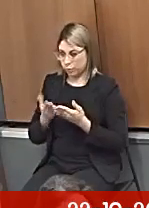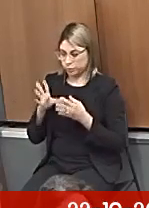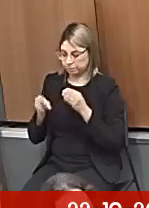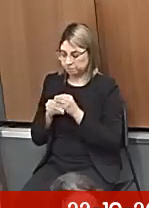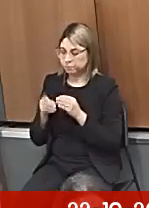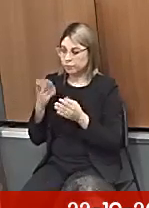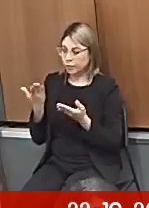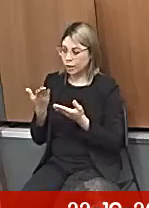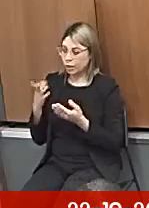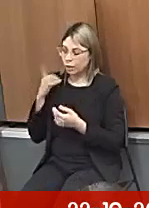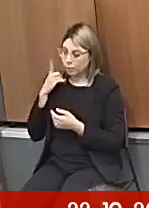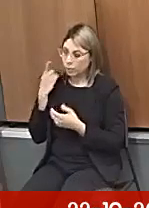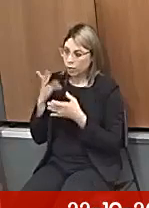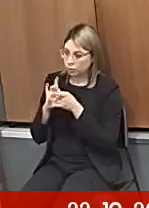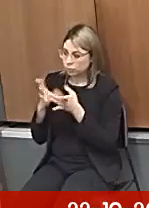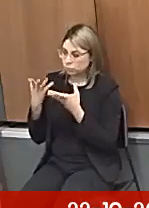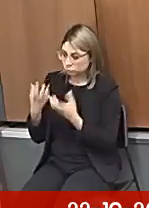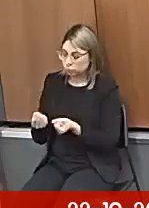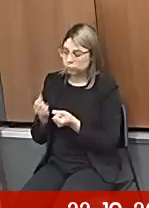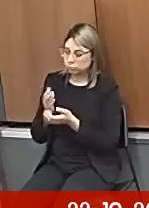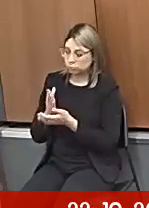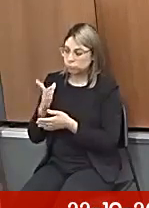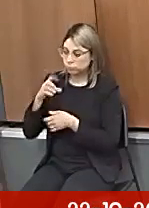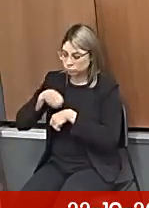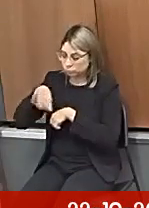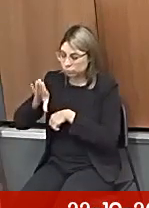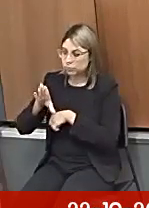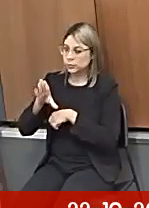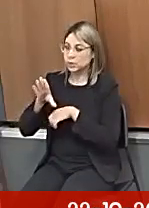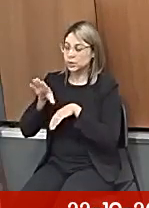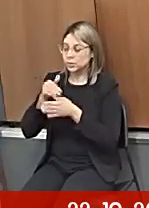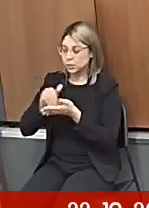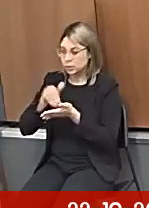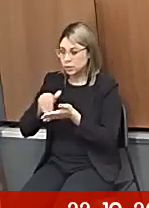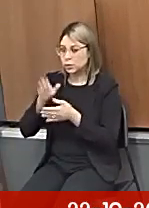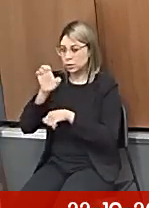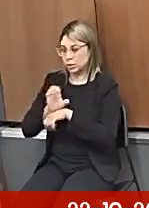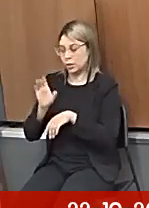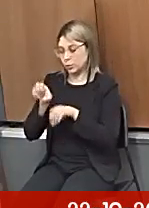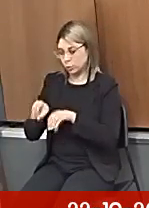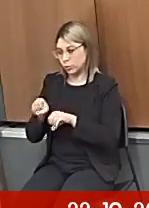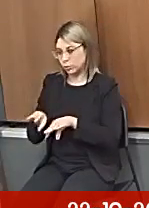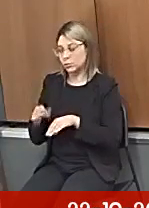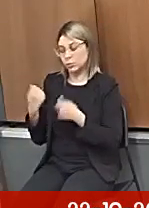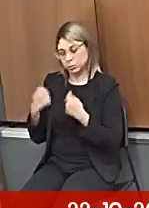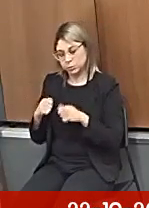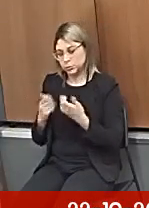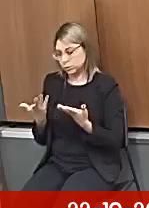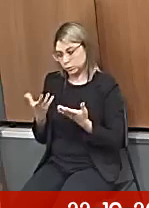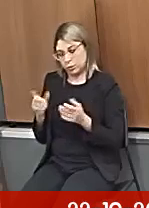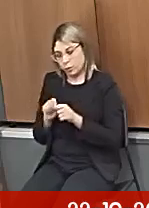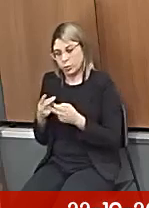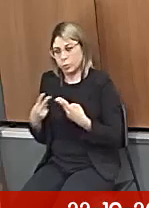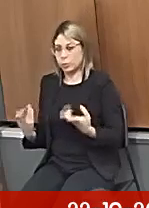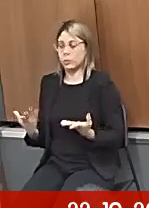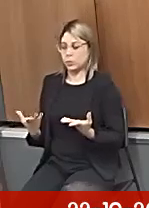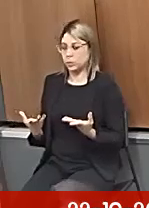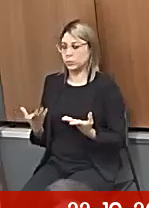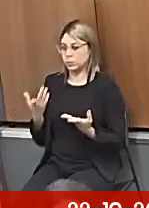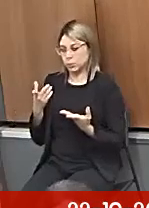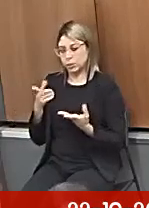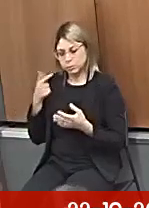subscrevem requerem que seja encaminhada à Secretaria de Estado de Educação pedido de providências para fiscalizar as